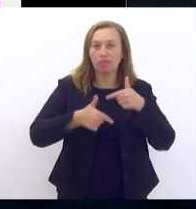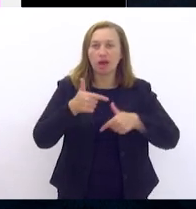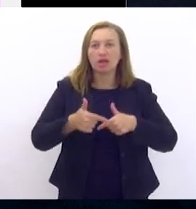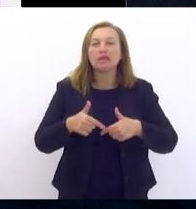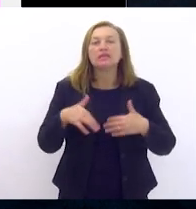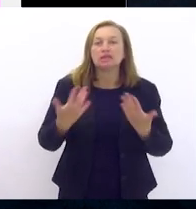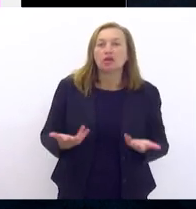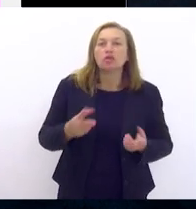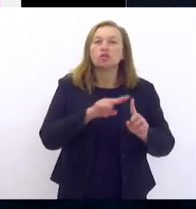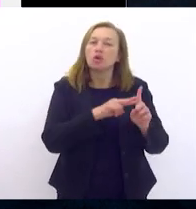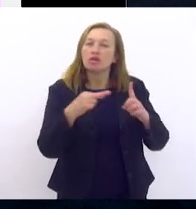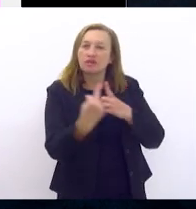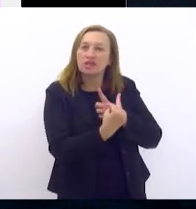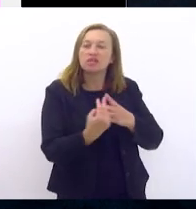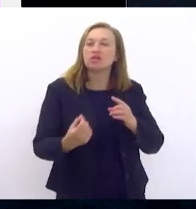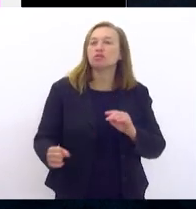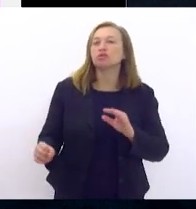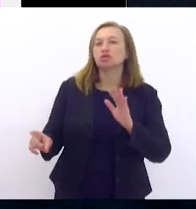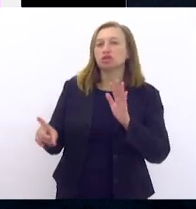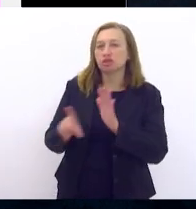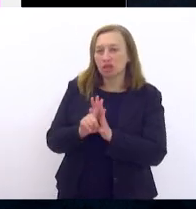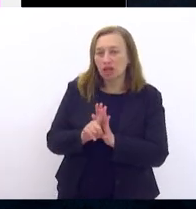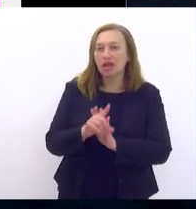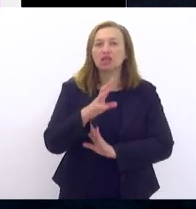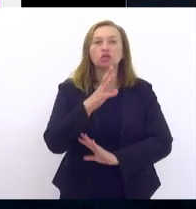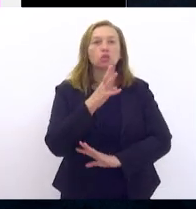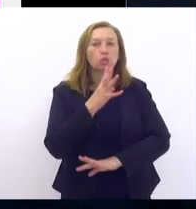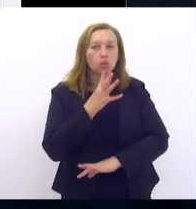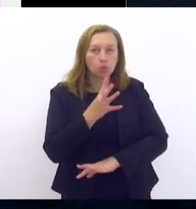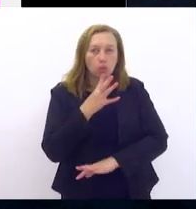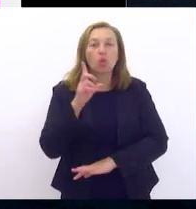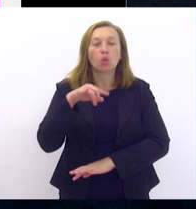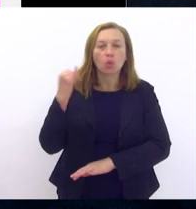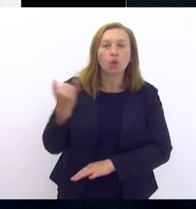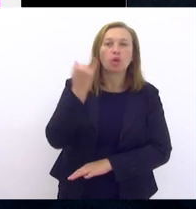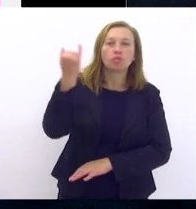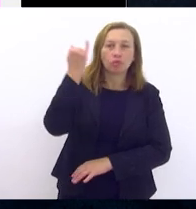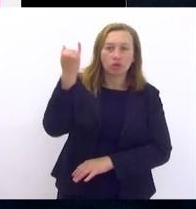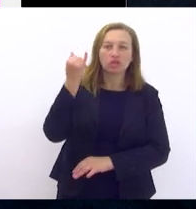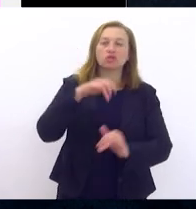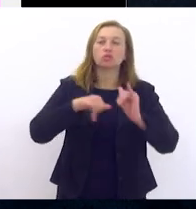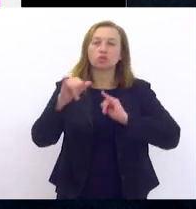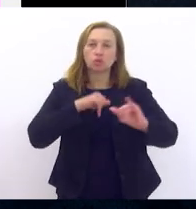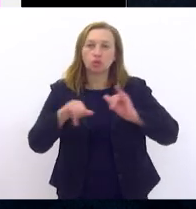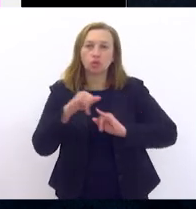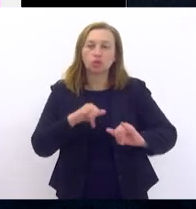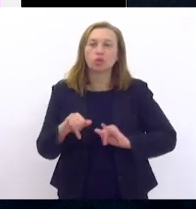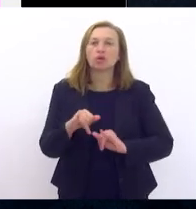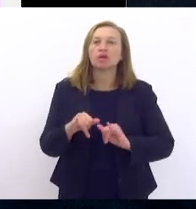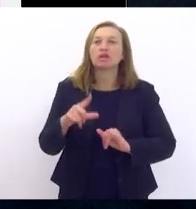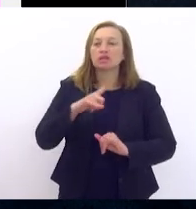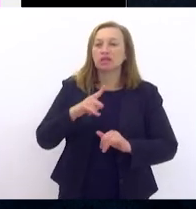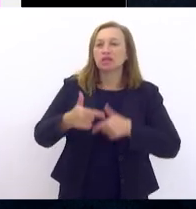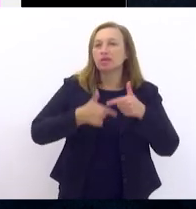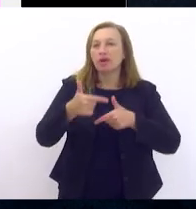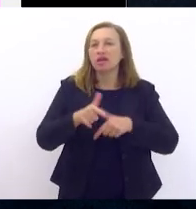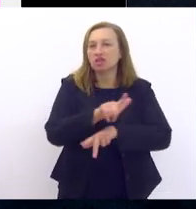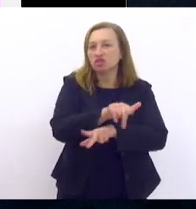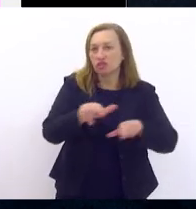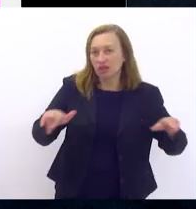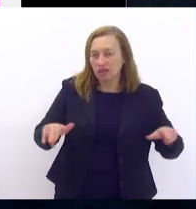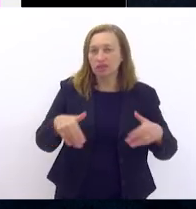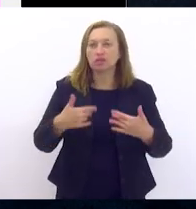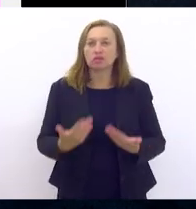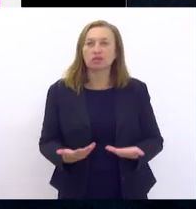de vista de legislação de reconhecimento é importante a gente trazer essa informação e a gente tem atuado de diferentes frentes